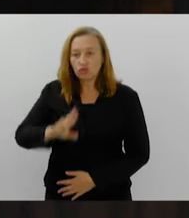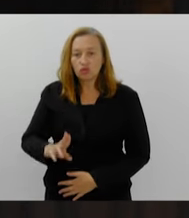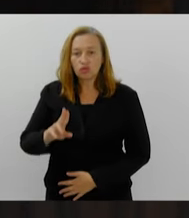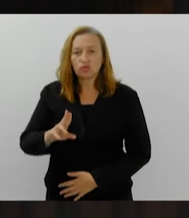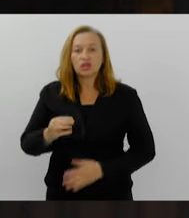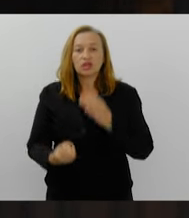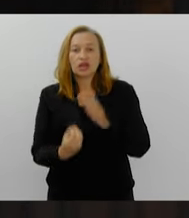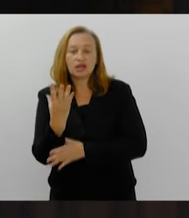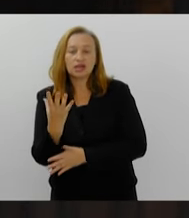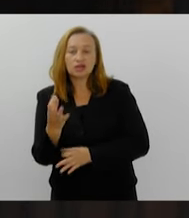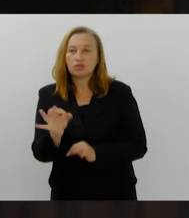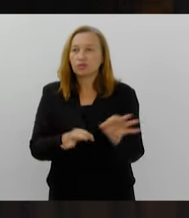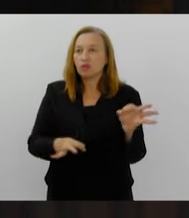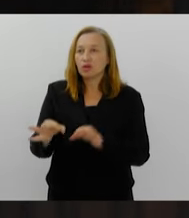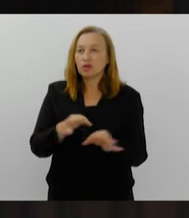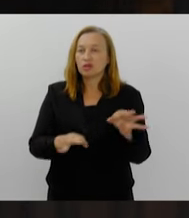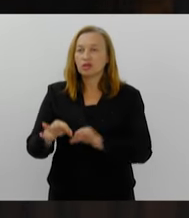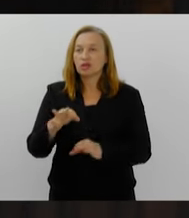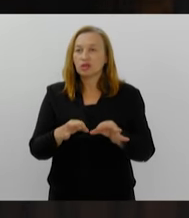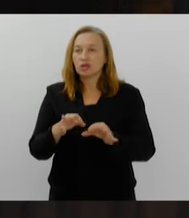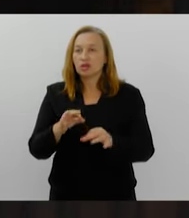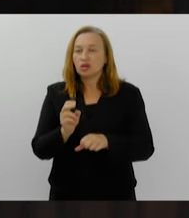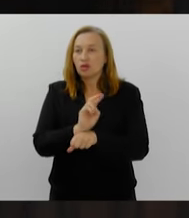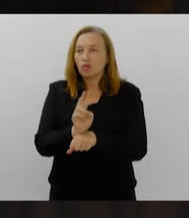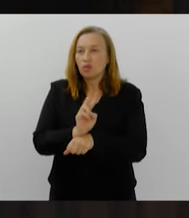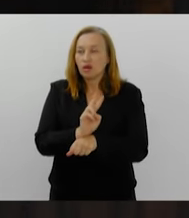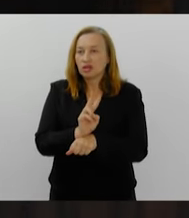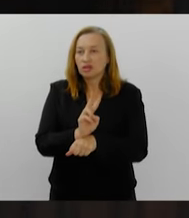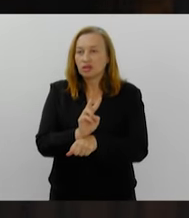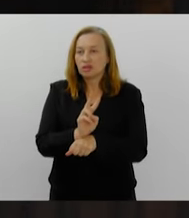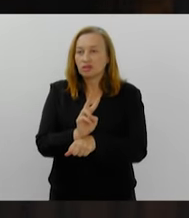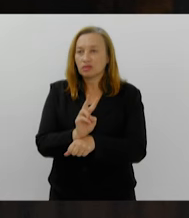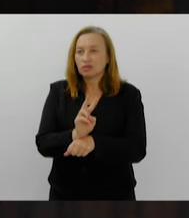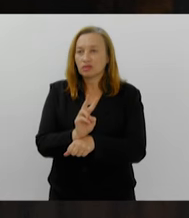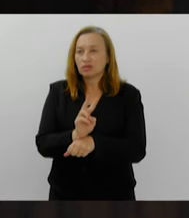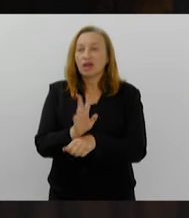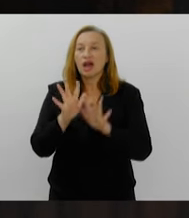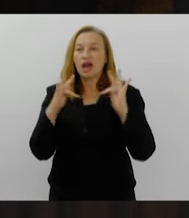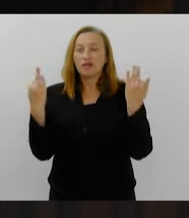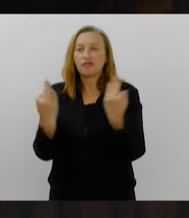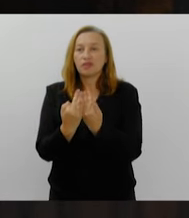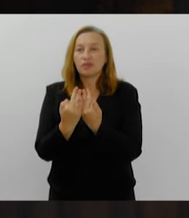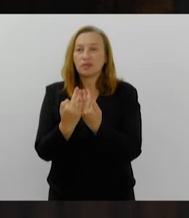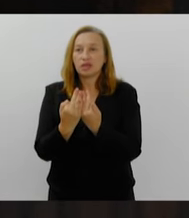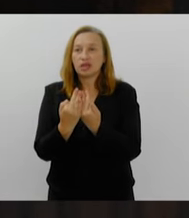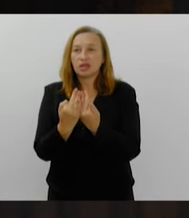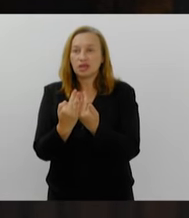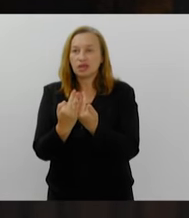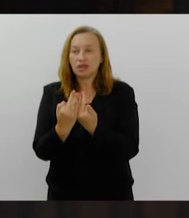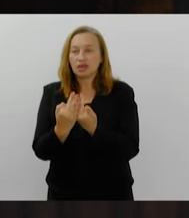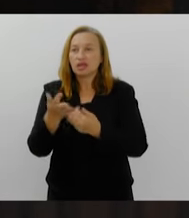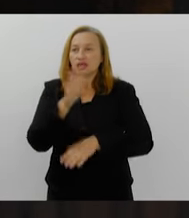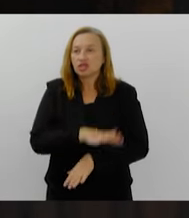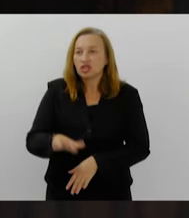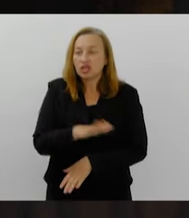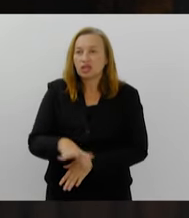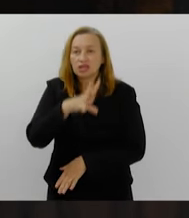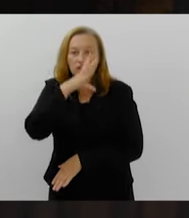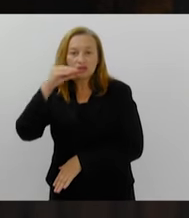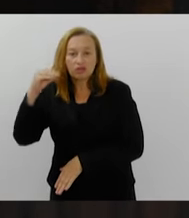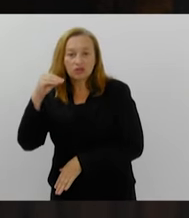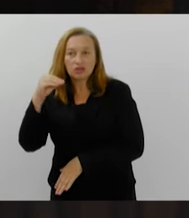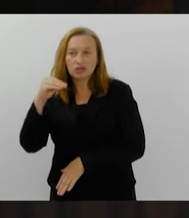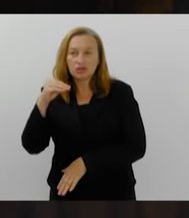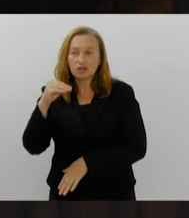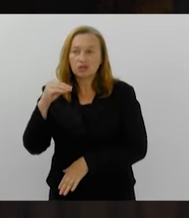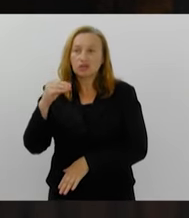sobre a criação do programa Guarda Subsidiada destinado à família extensa ou ampliada de crianças e adolescentes em